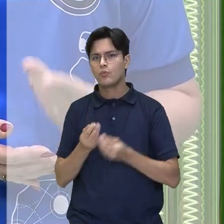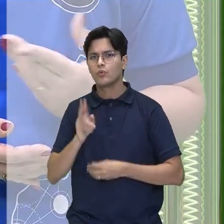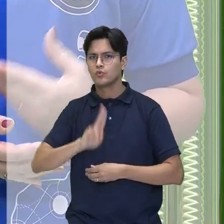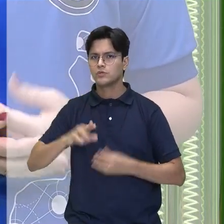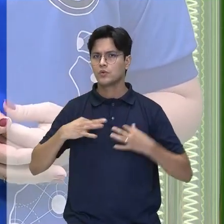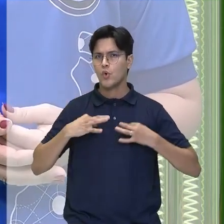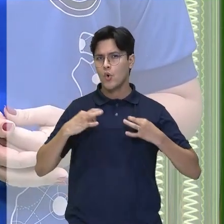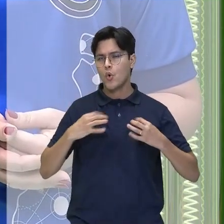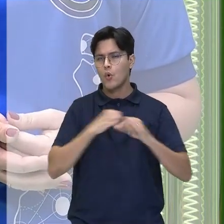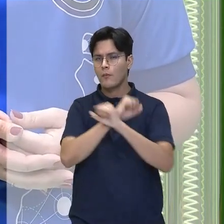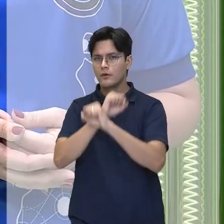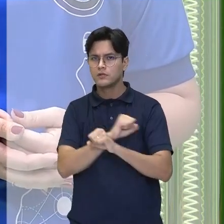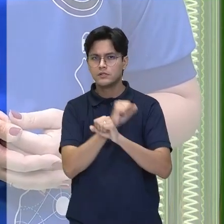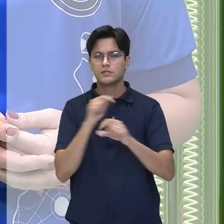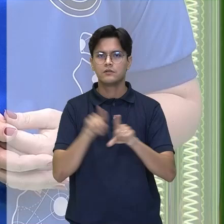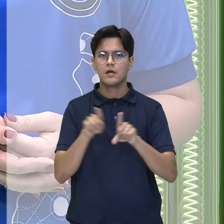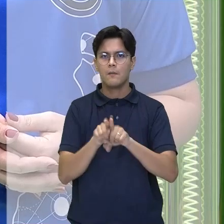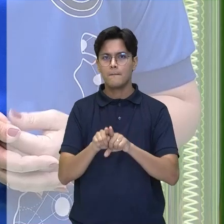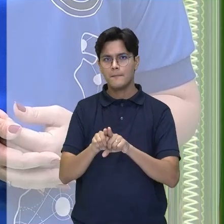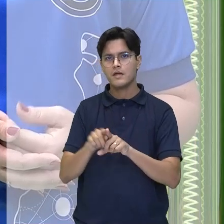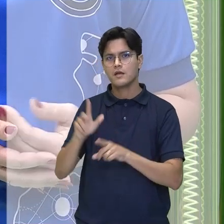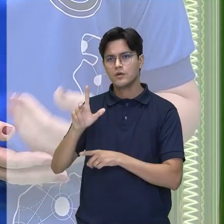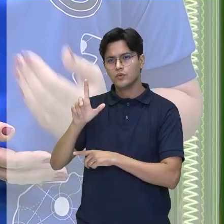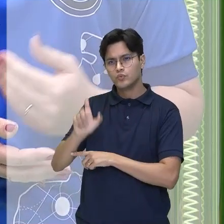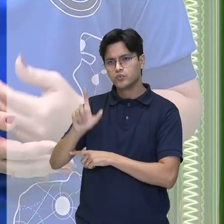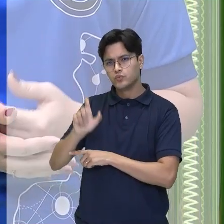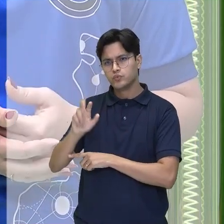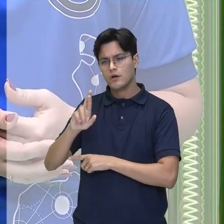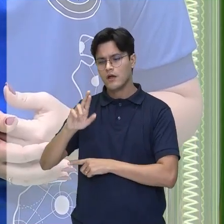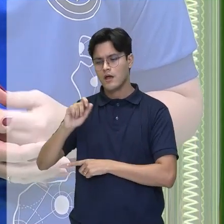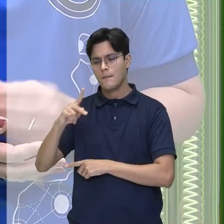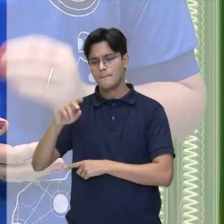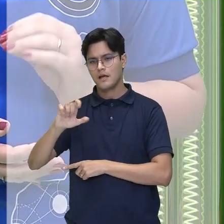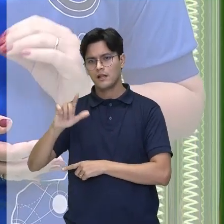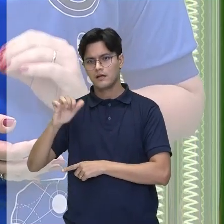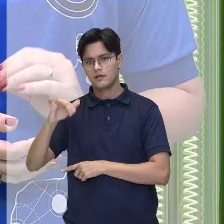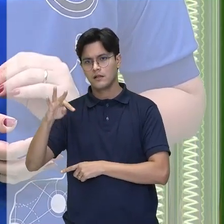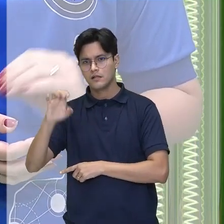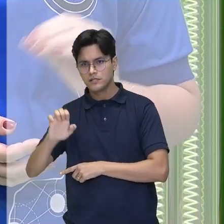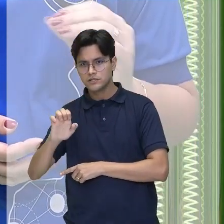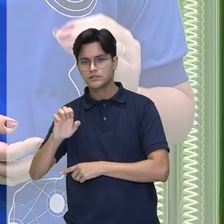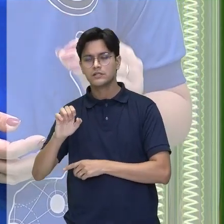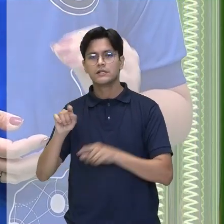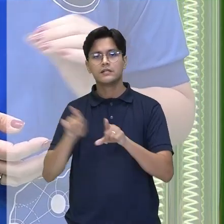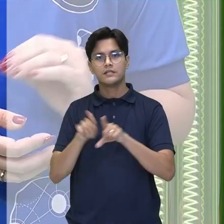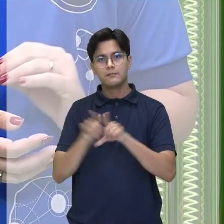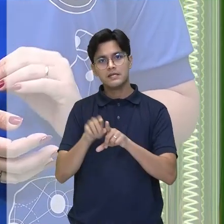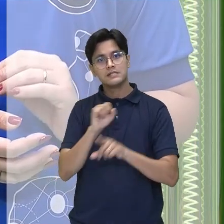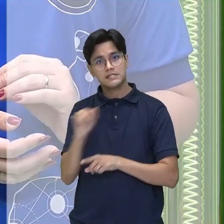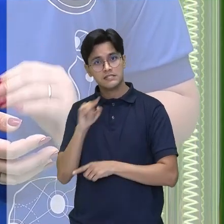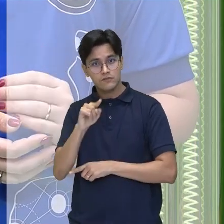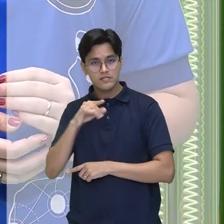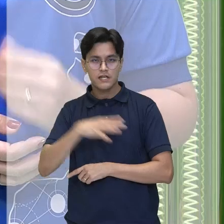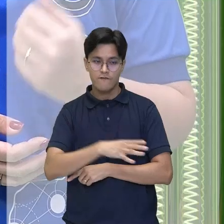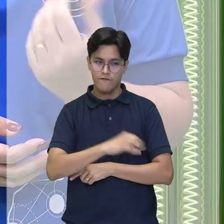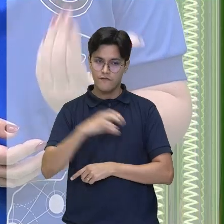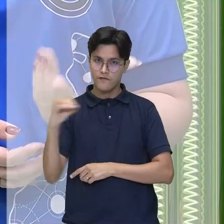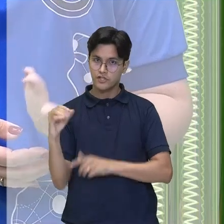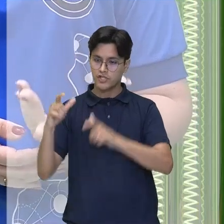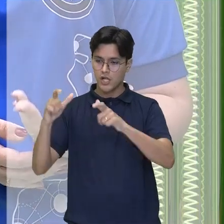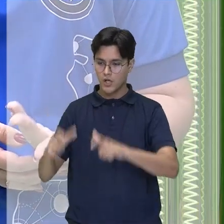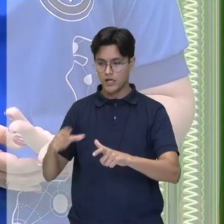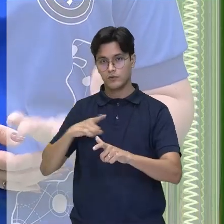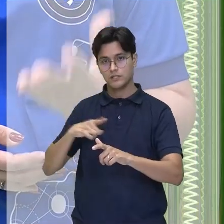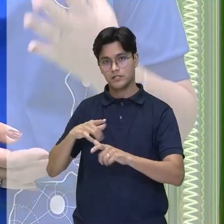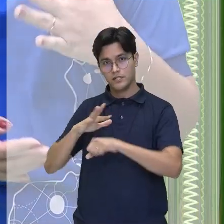proteção, vacinação em caso de viagens e áreas endêmicas. Então, se você vai para um local que você sabe que vai ter a presença